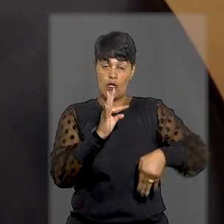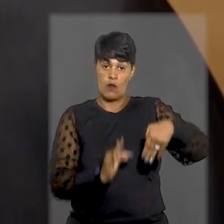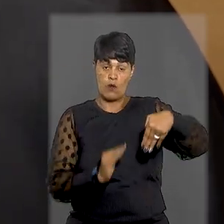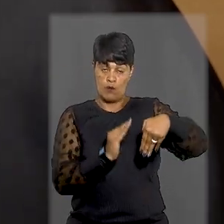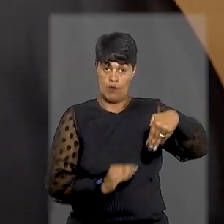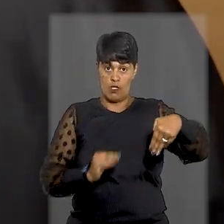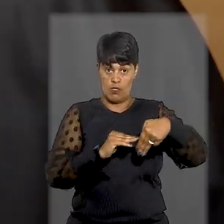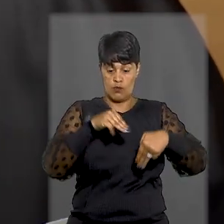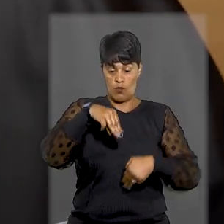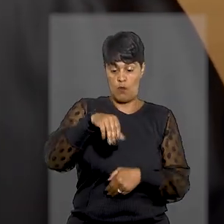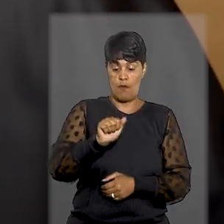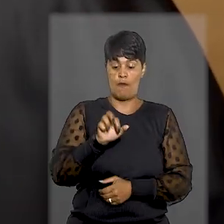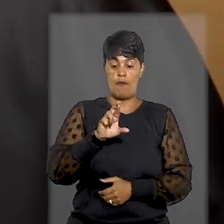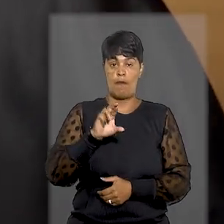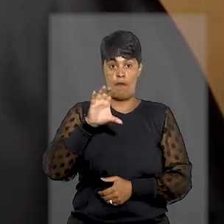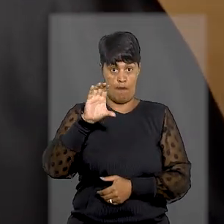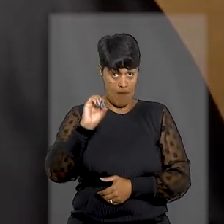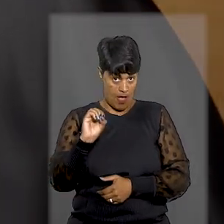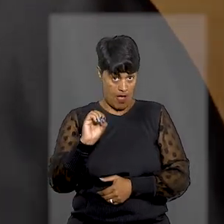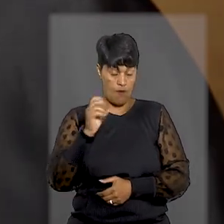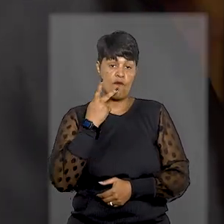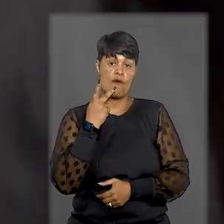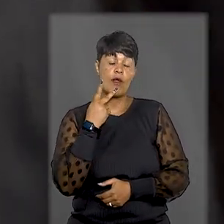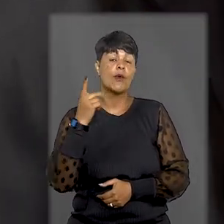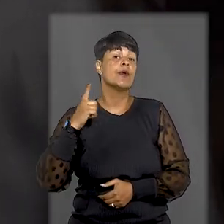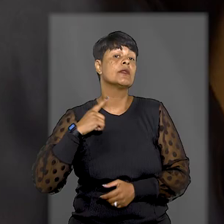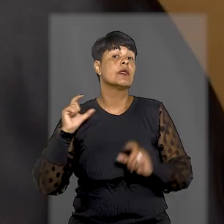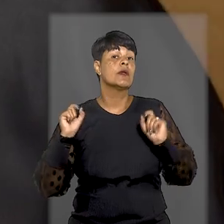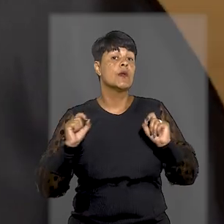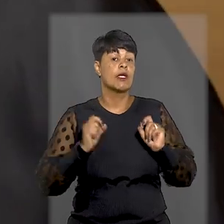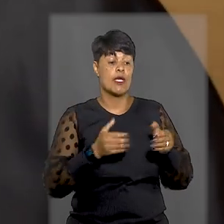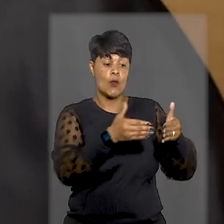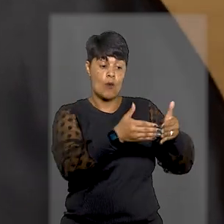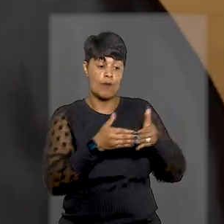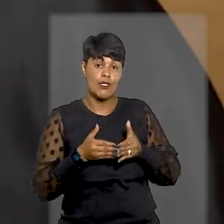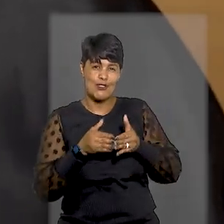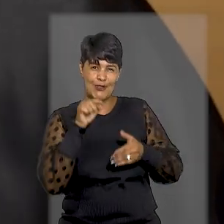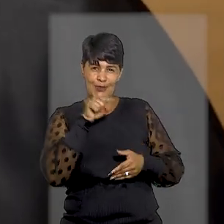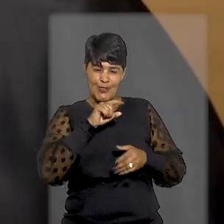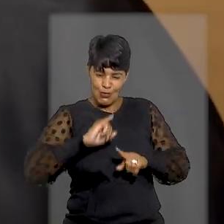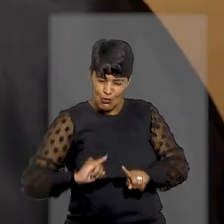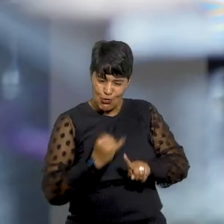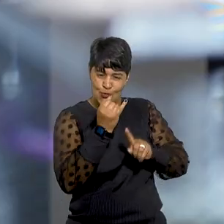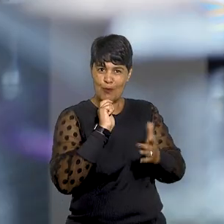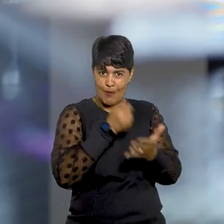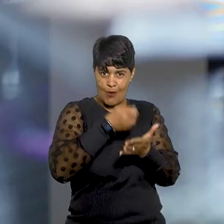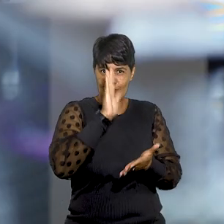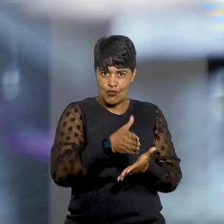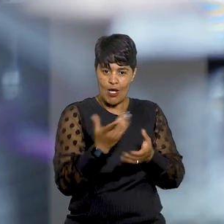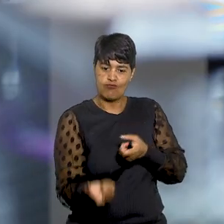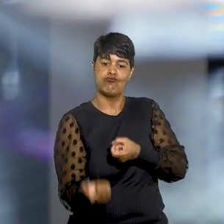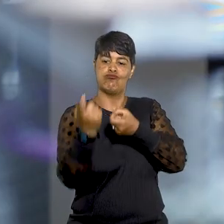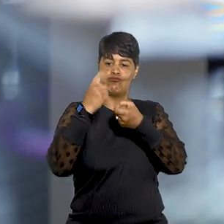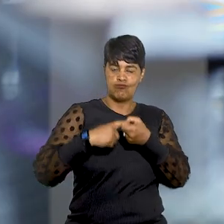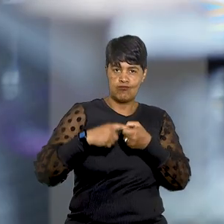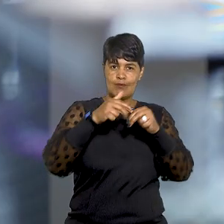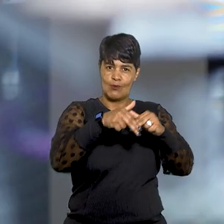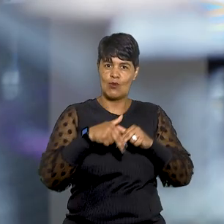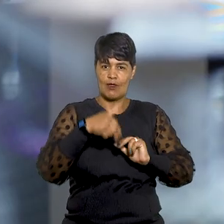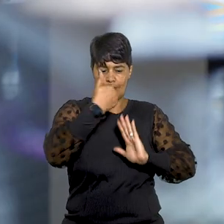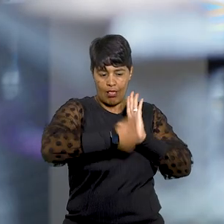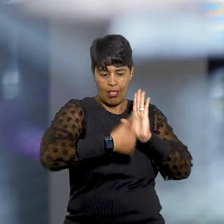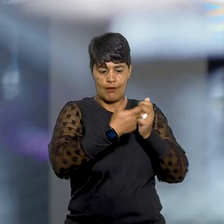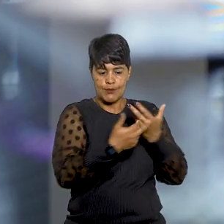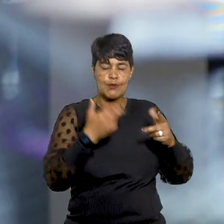buti citou o precedentes do STJ no sentido de que o pedido de devolução dos valores referentes às tarifas